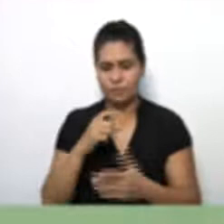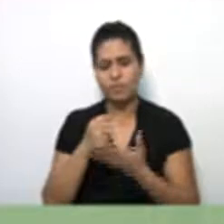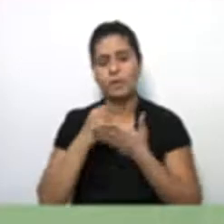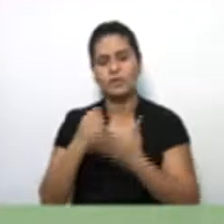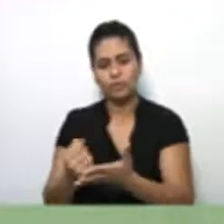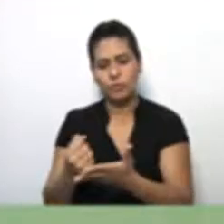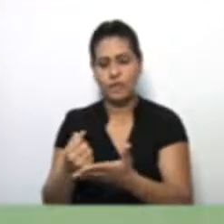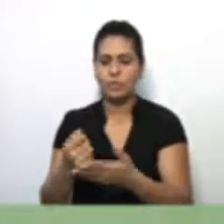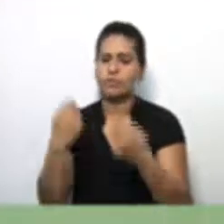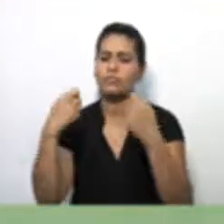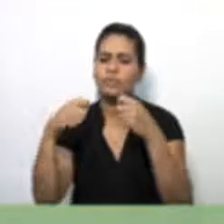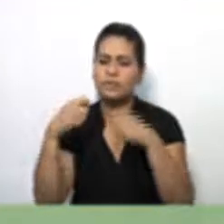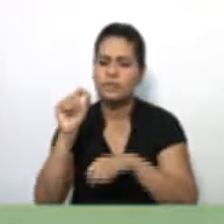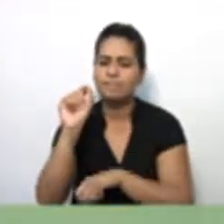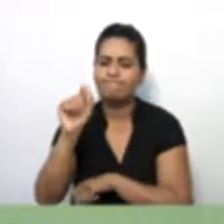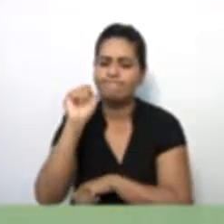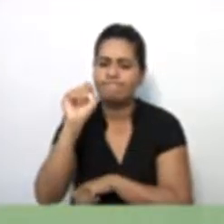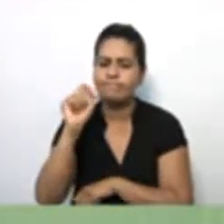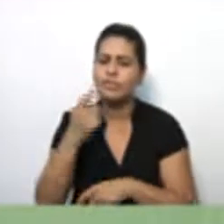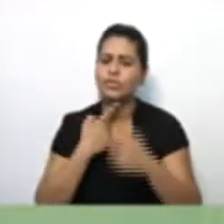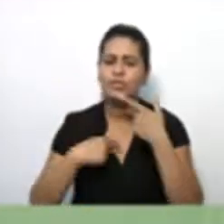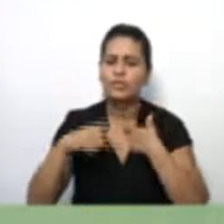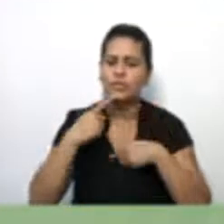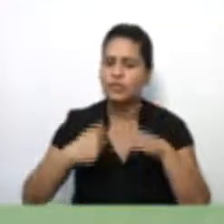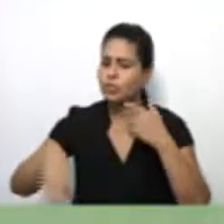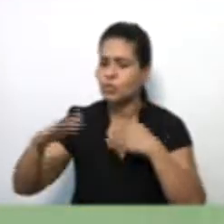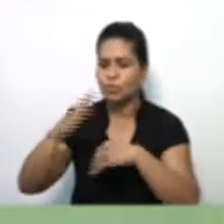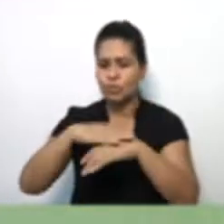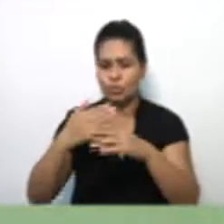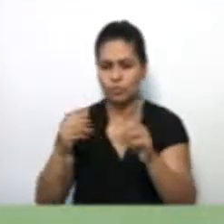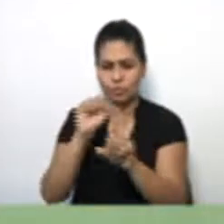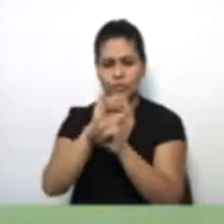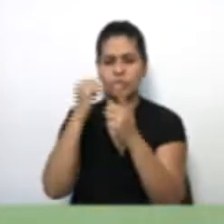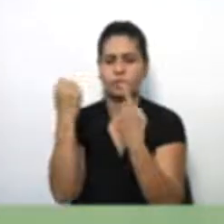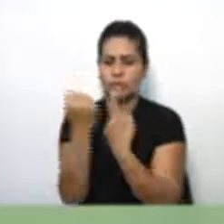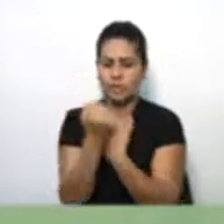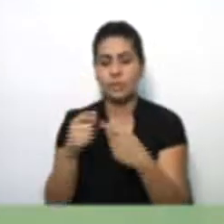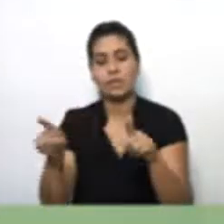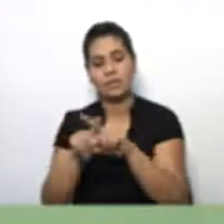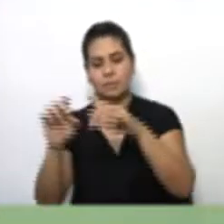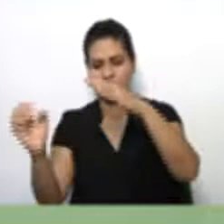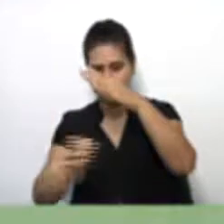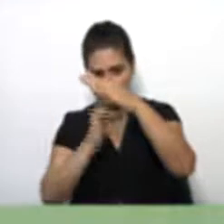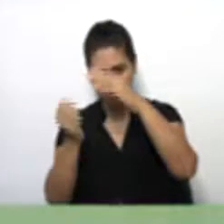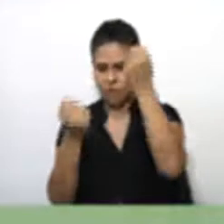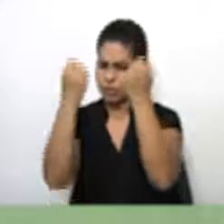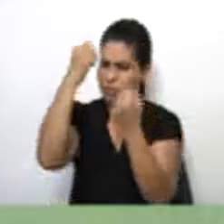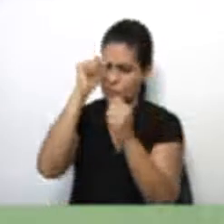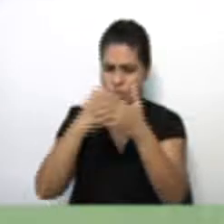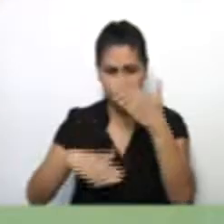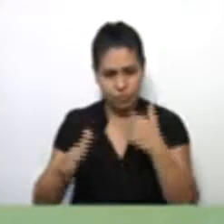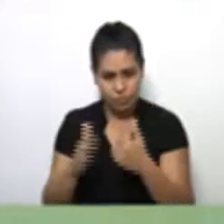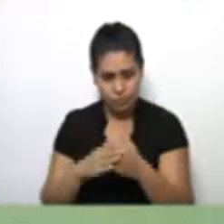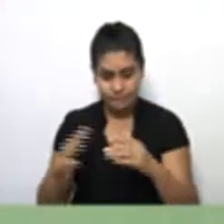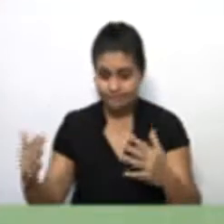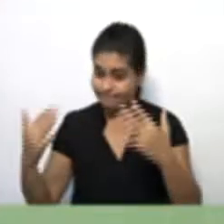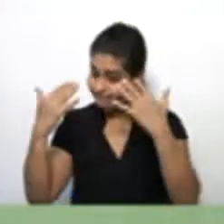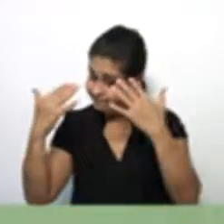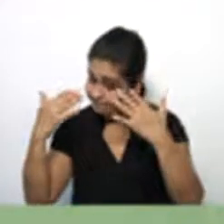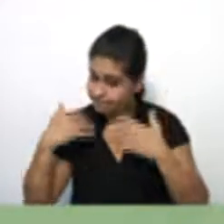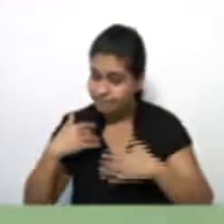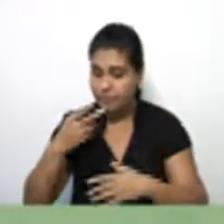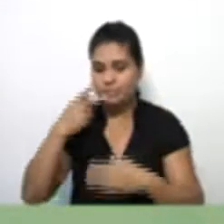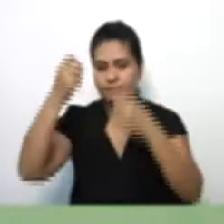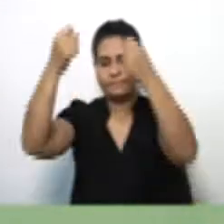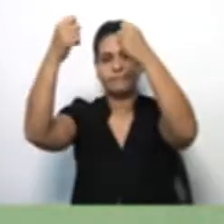às necessidades e desejos da sociedade e do mercado. Jovem, preste bem atenção no que eu vou lhe